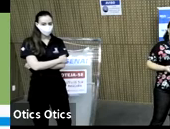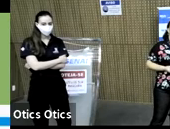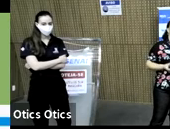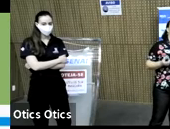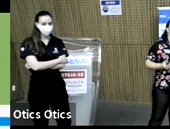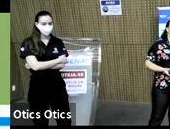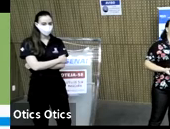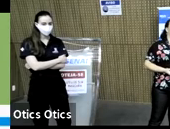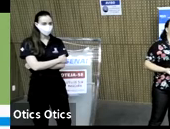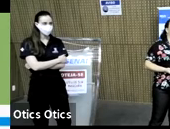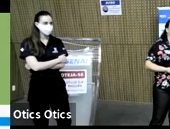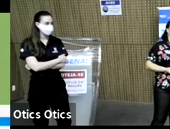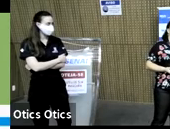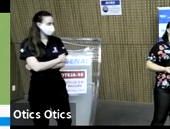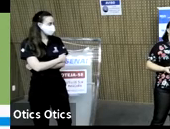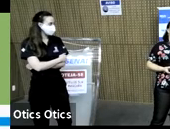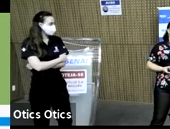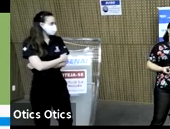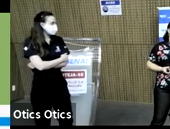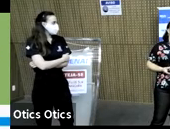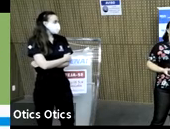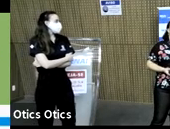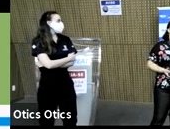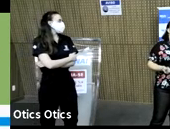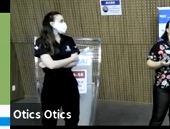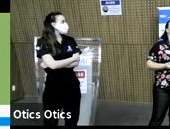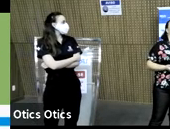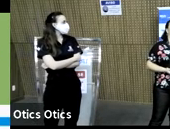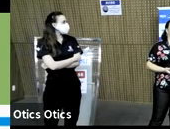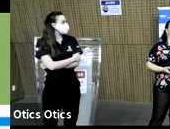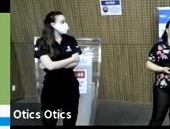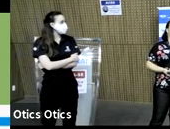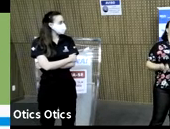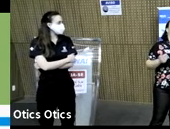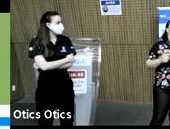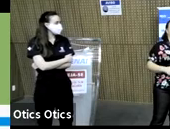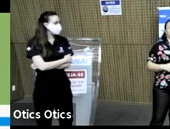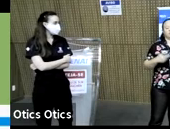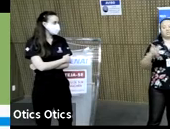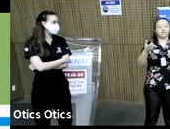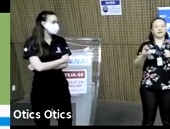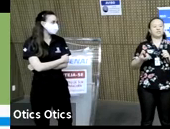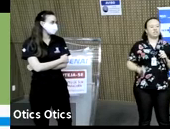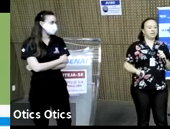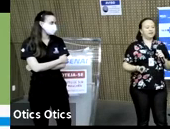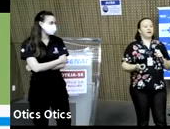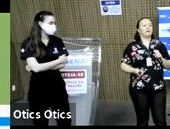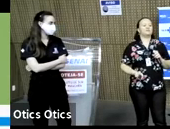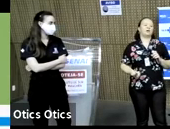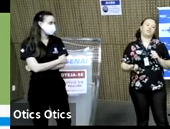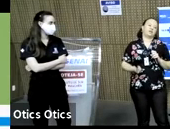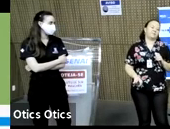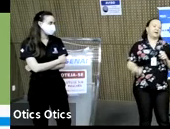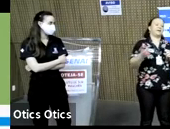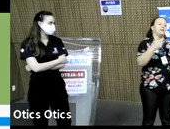observado que naquela caixinha de sugestão, reclamação, elogios, vem muitos elogios. Então a população elogia na caixinha, mas